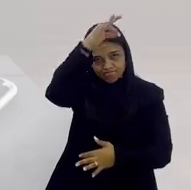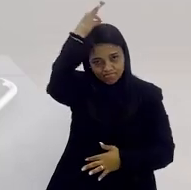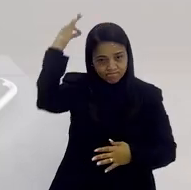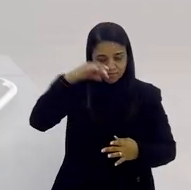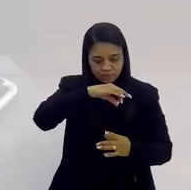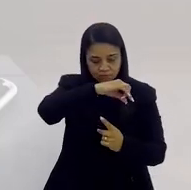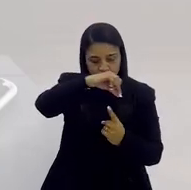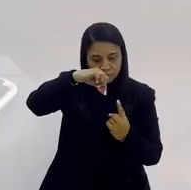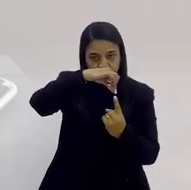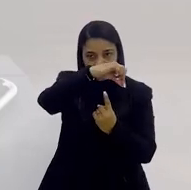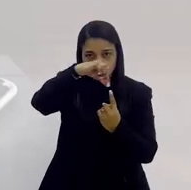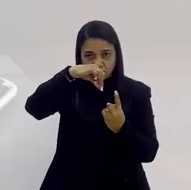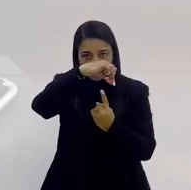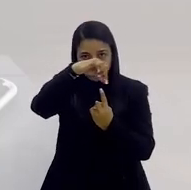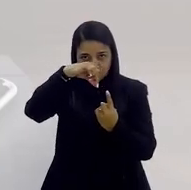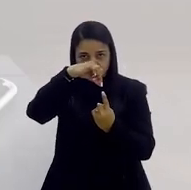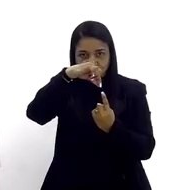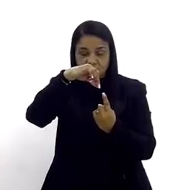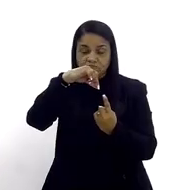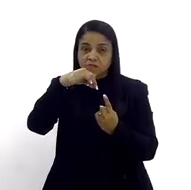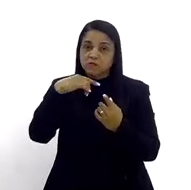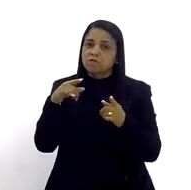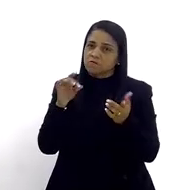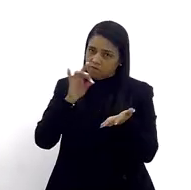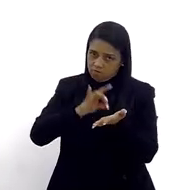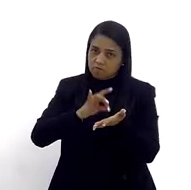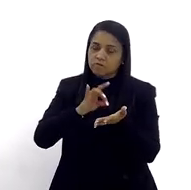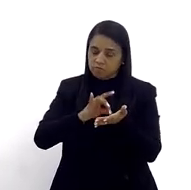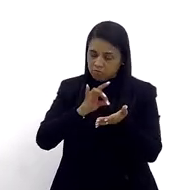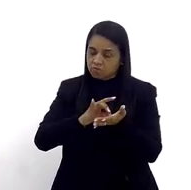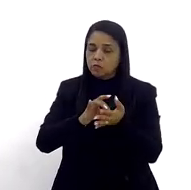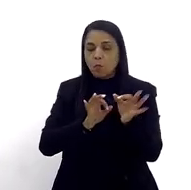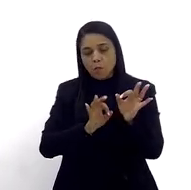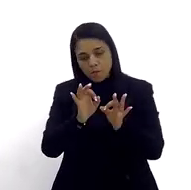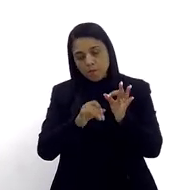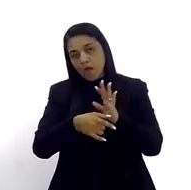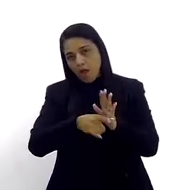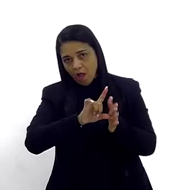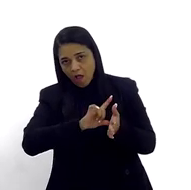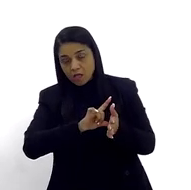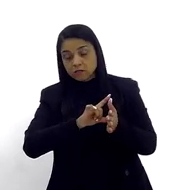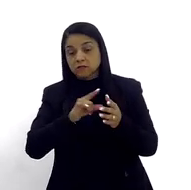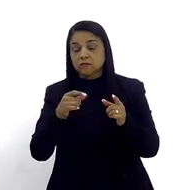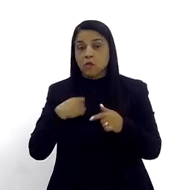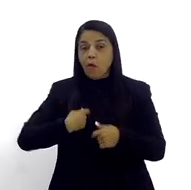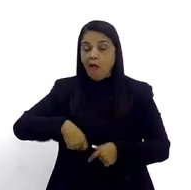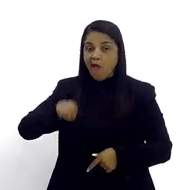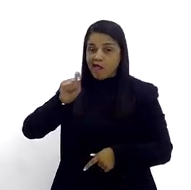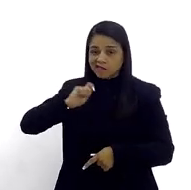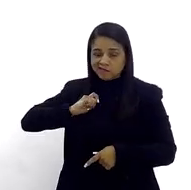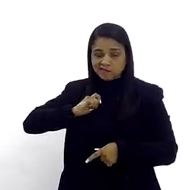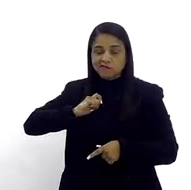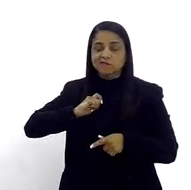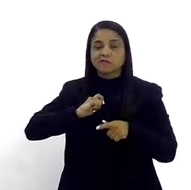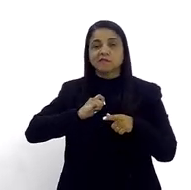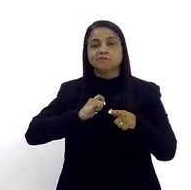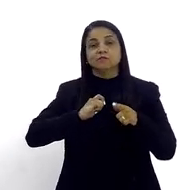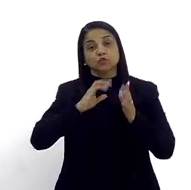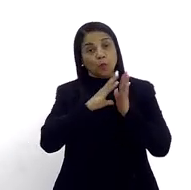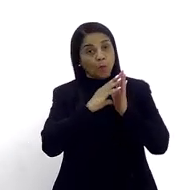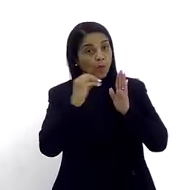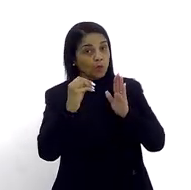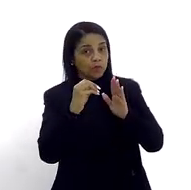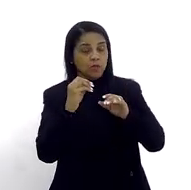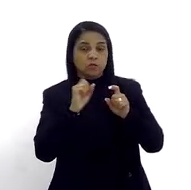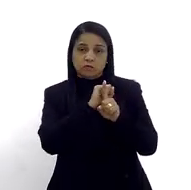Para Tudo Na verdade o que a gente está exposto e a gente é em contactista a gente é um reflexo da sociedade